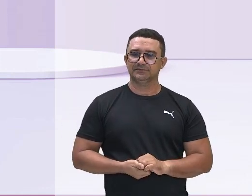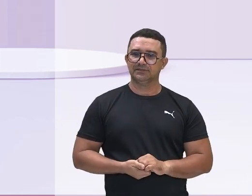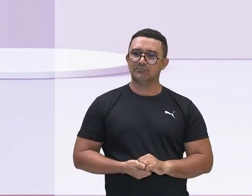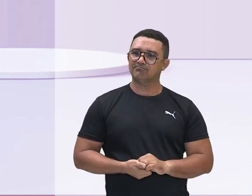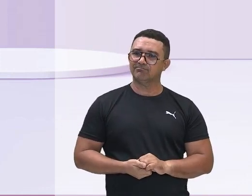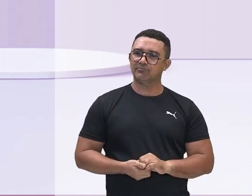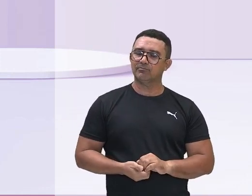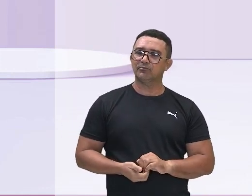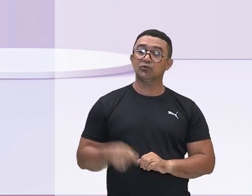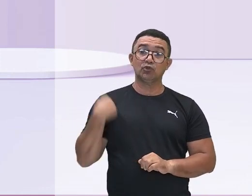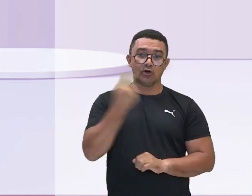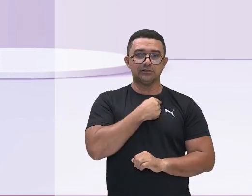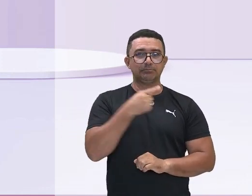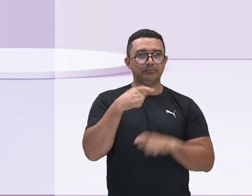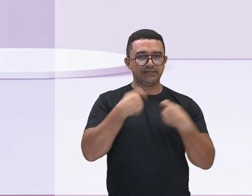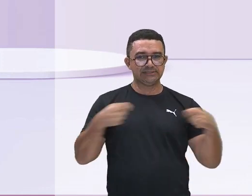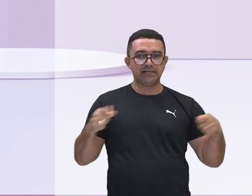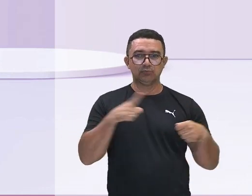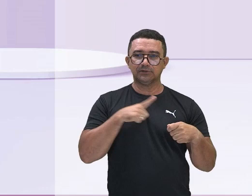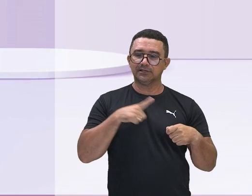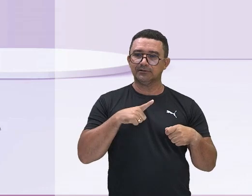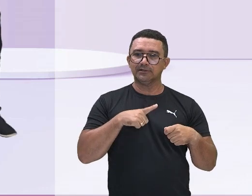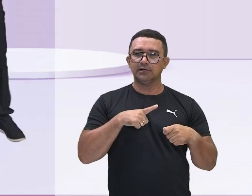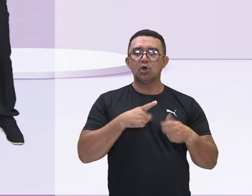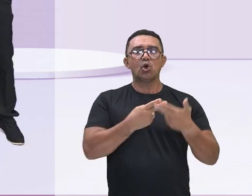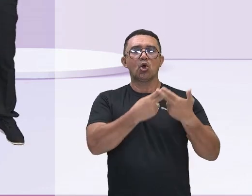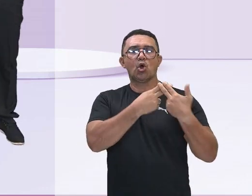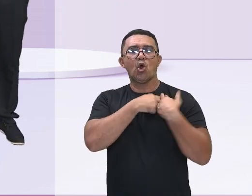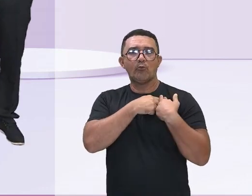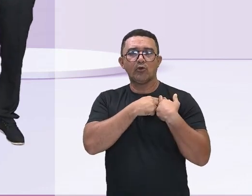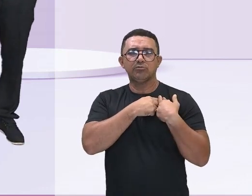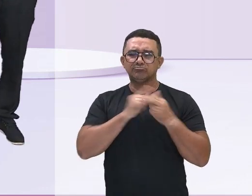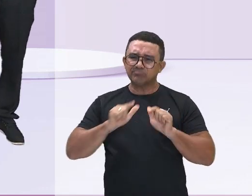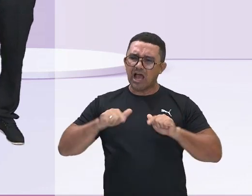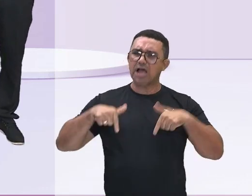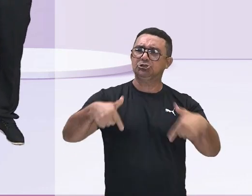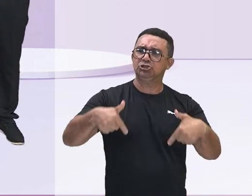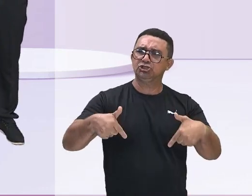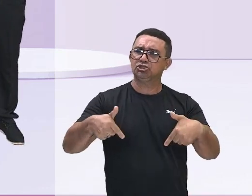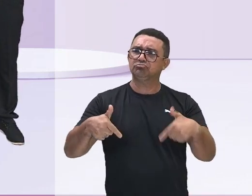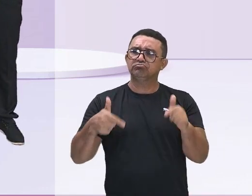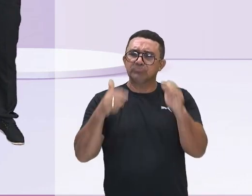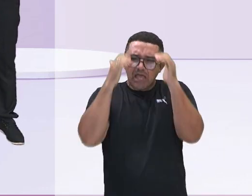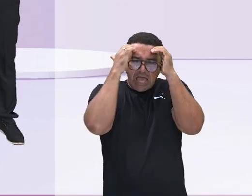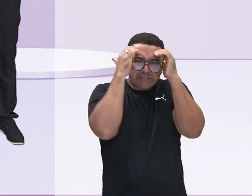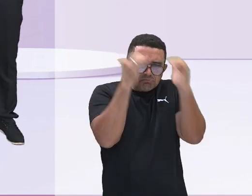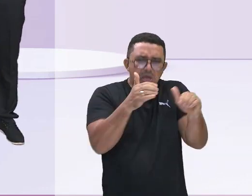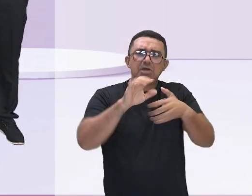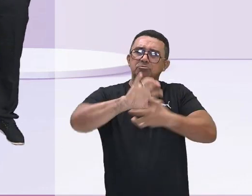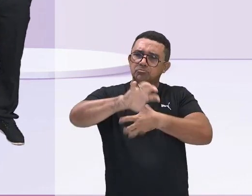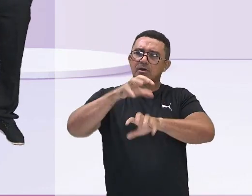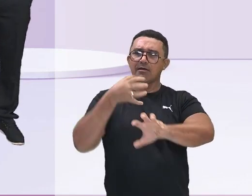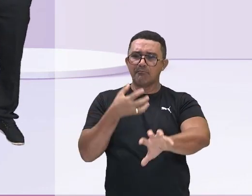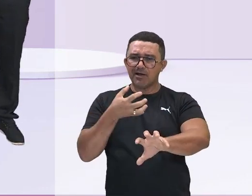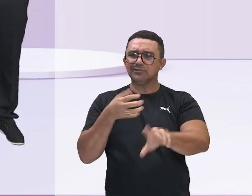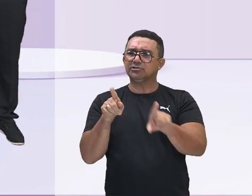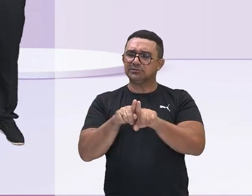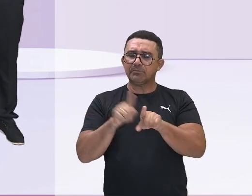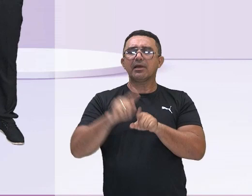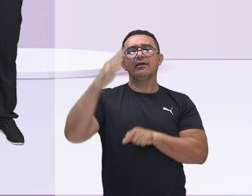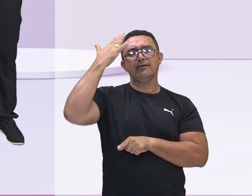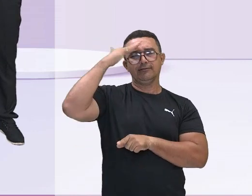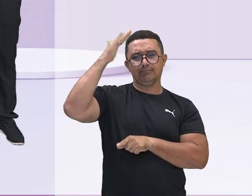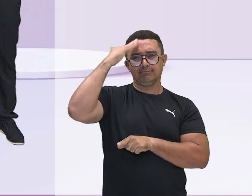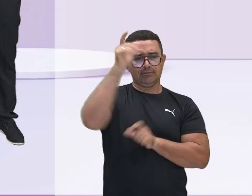nos comprometer em agir com respeito, empatia e